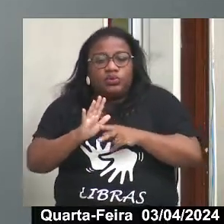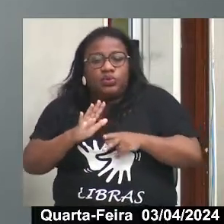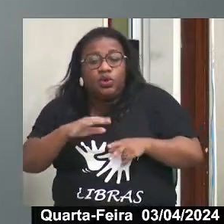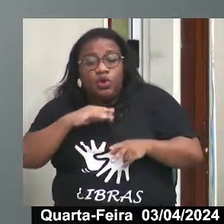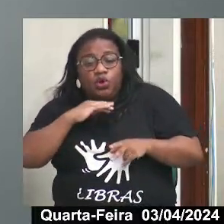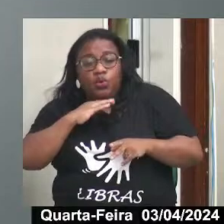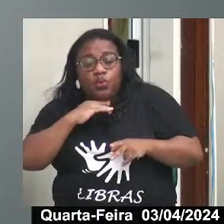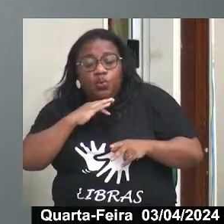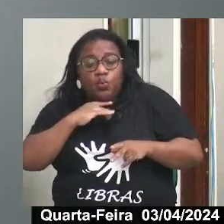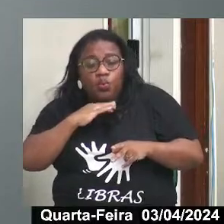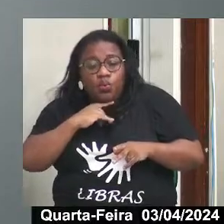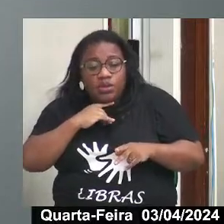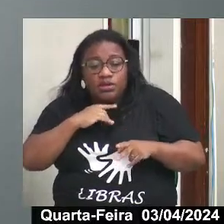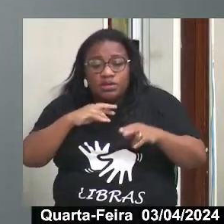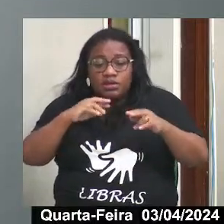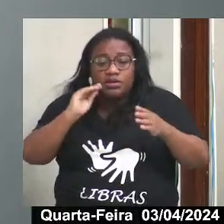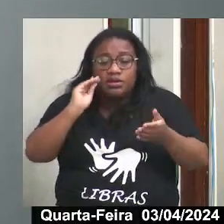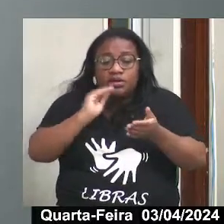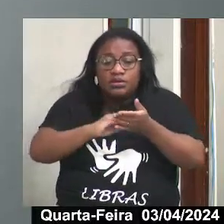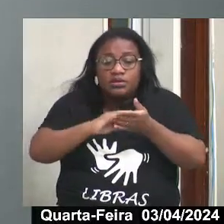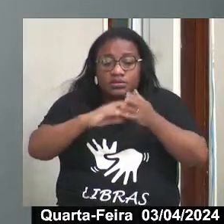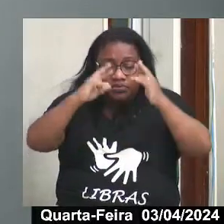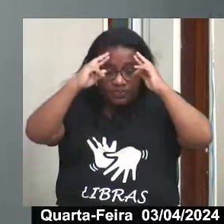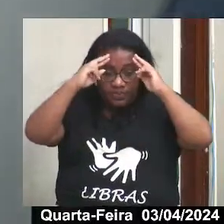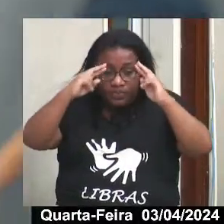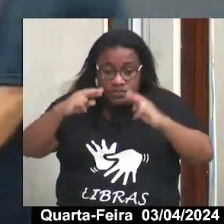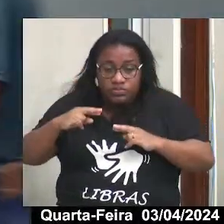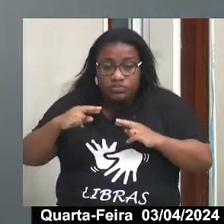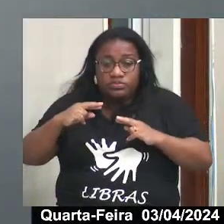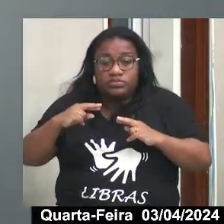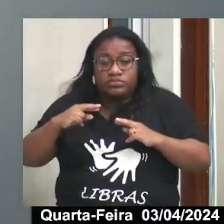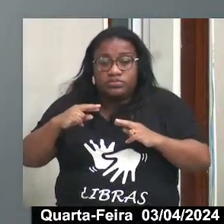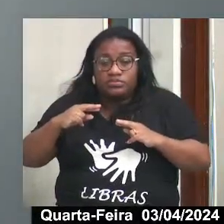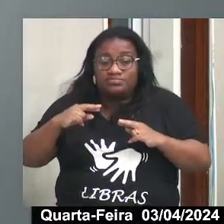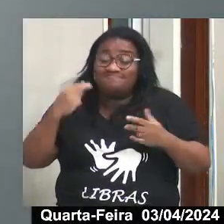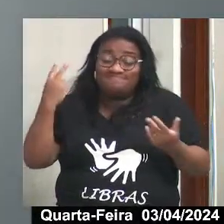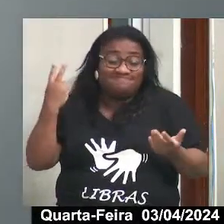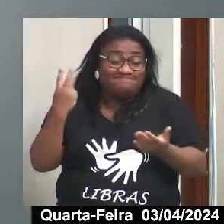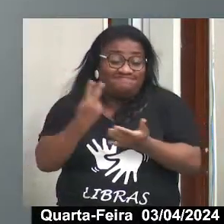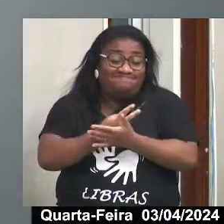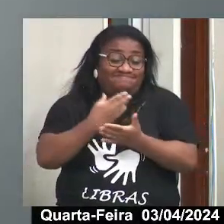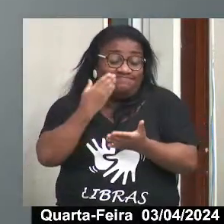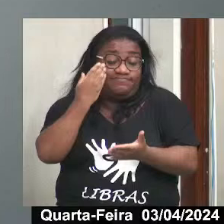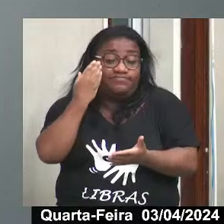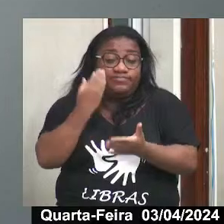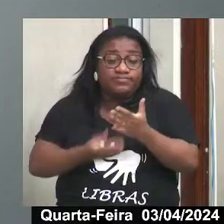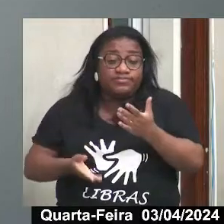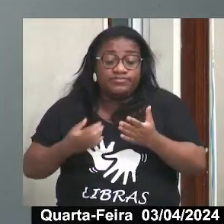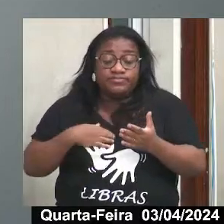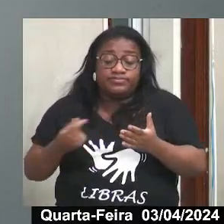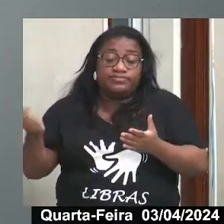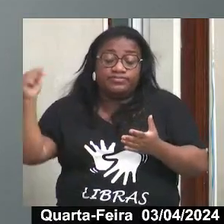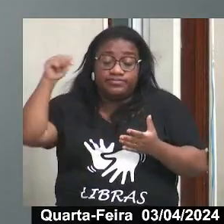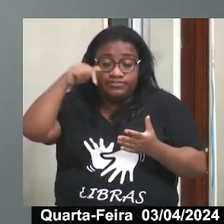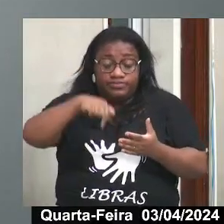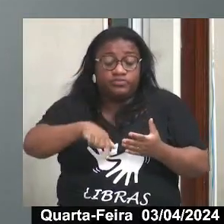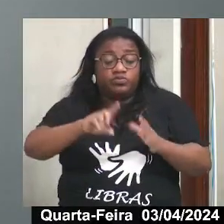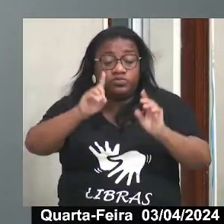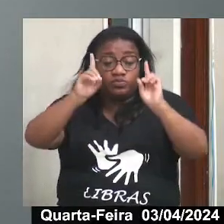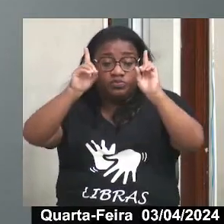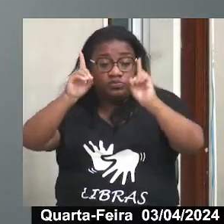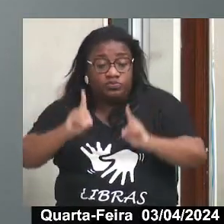perverso, desrespeitoso com os nobres vereadores, deu errado, porque a gente está aqui com a